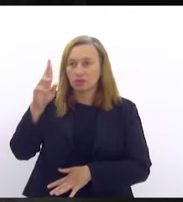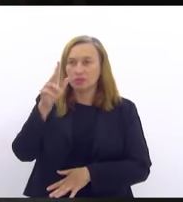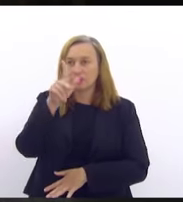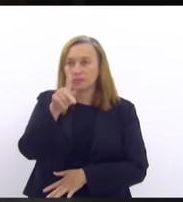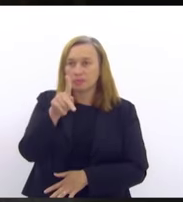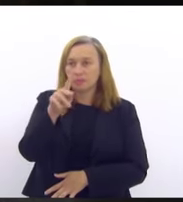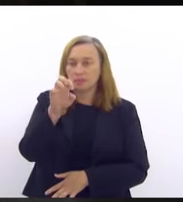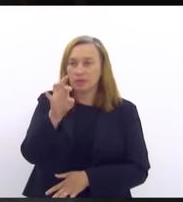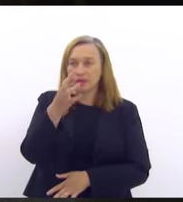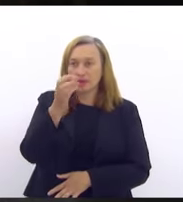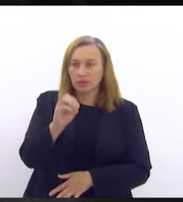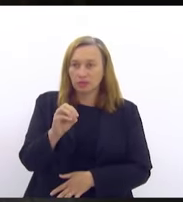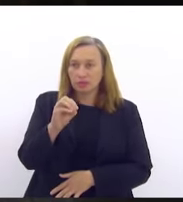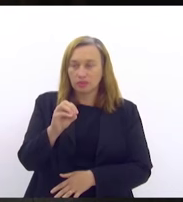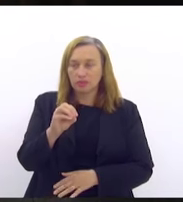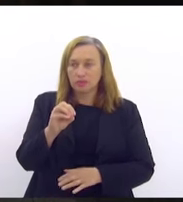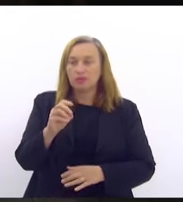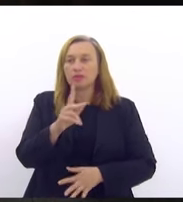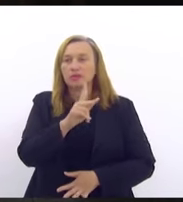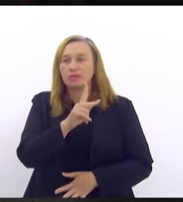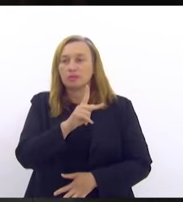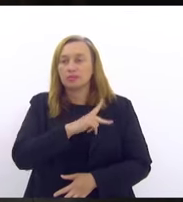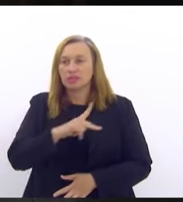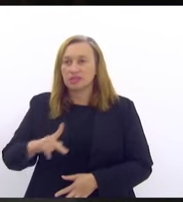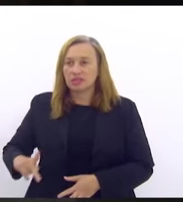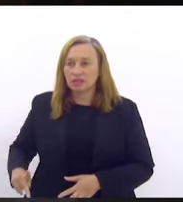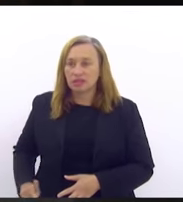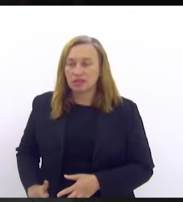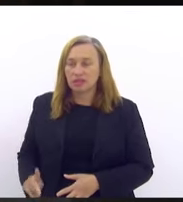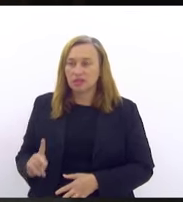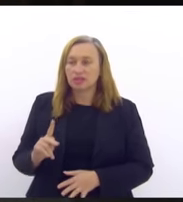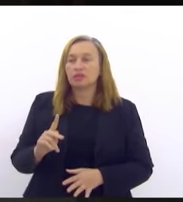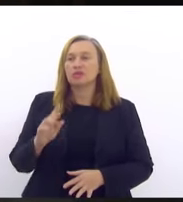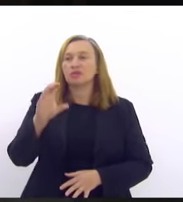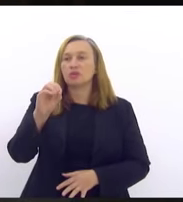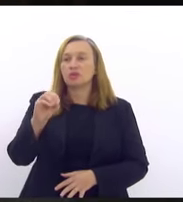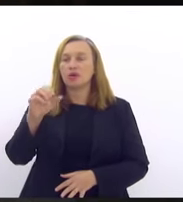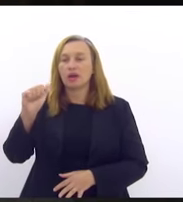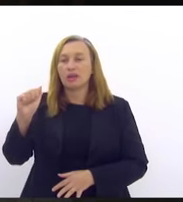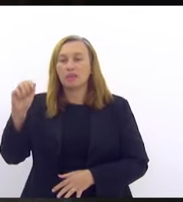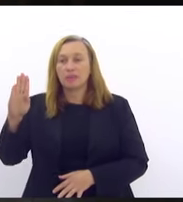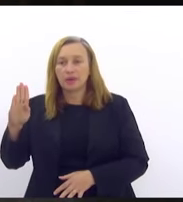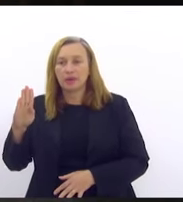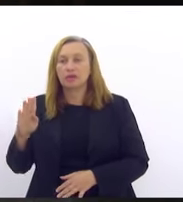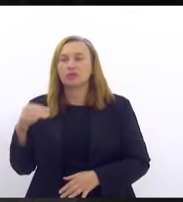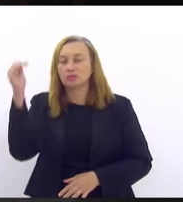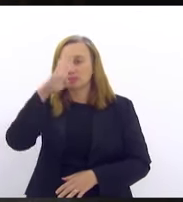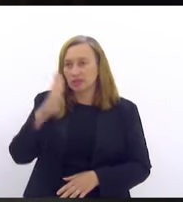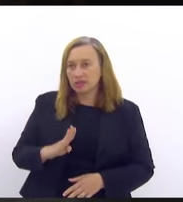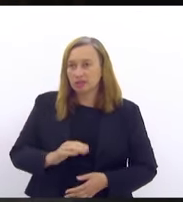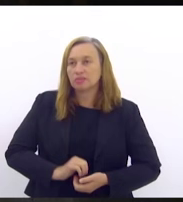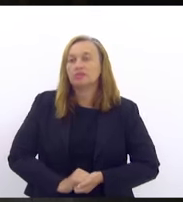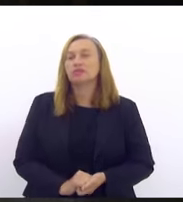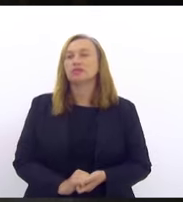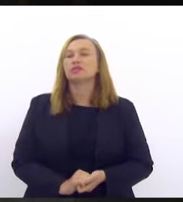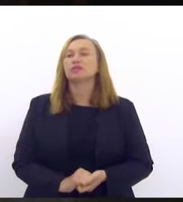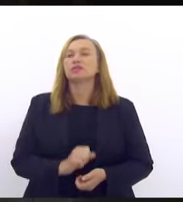presidente da subs de Niterói da Ordem dos Advogados do Brasil dirijo-me